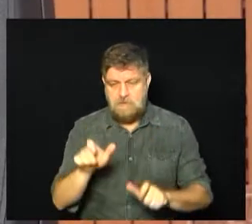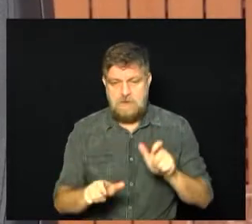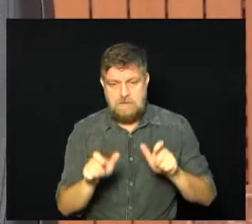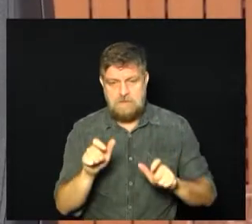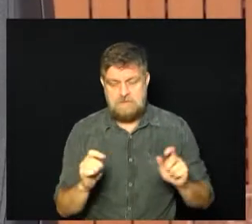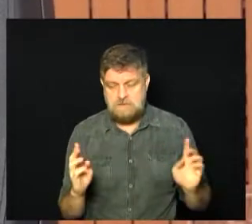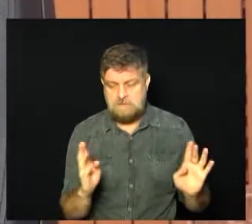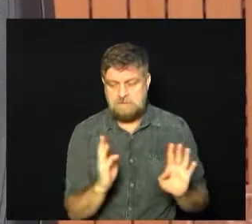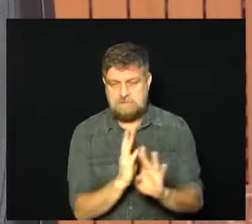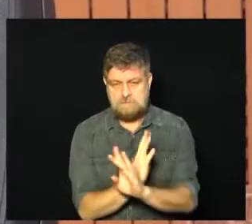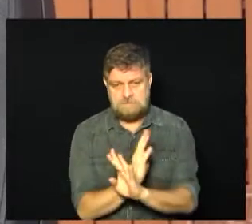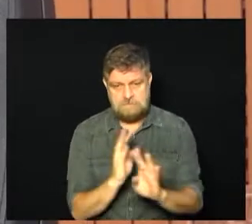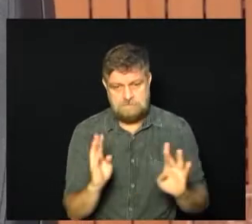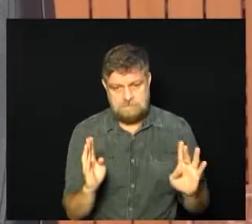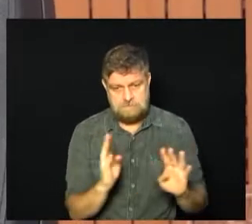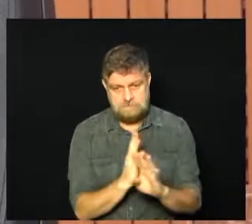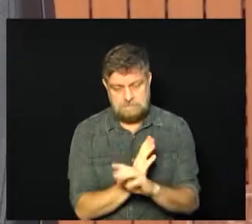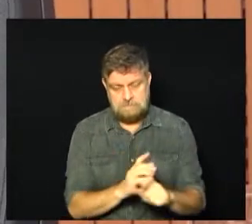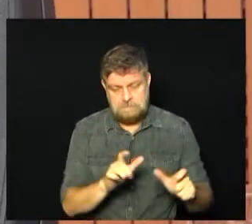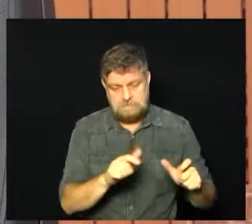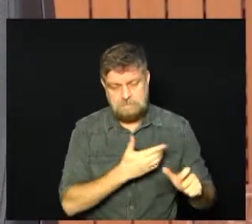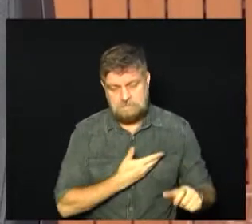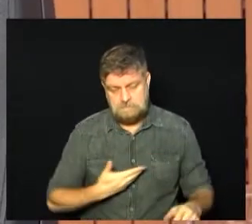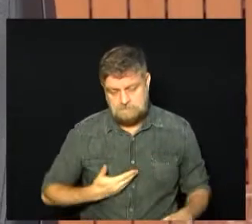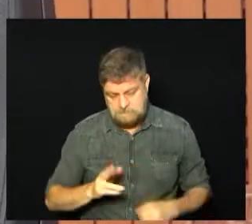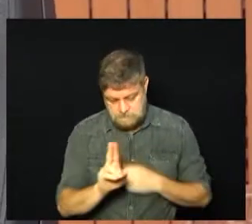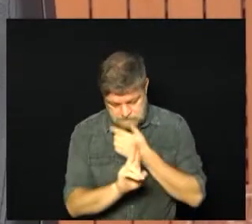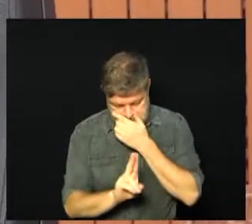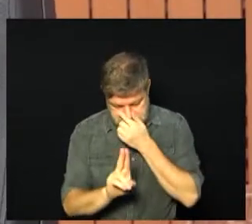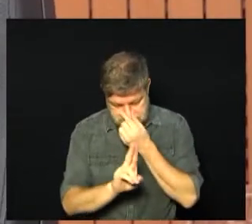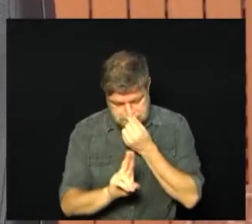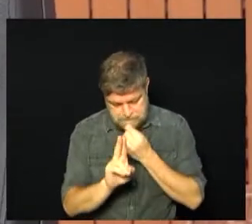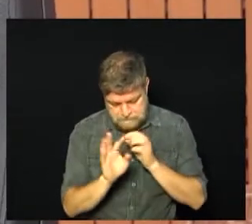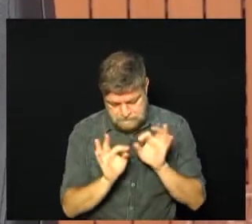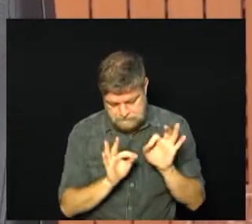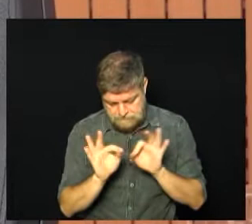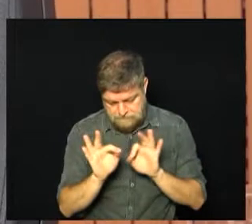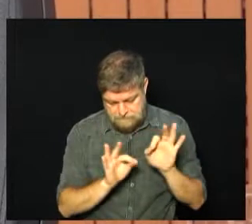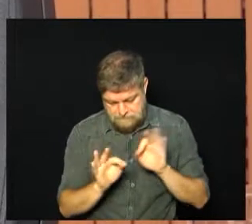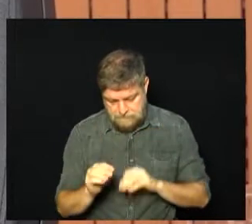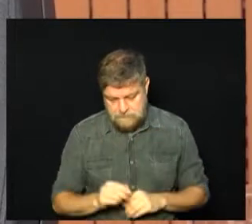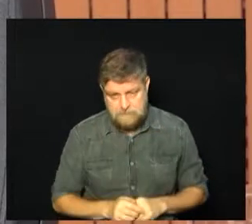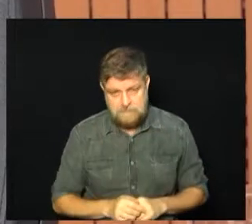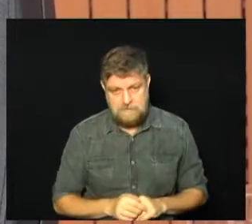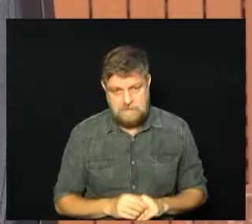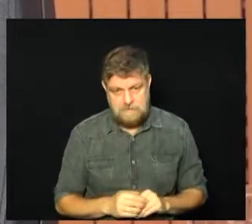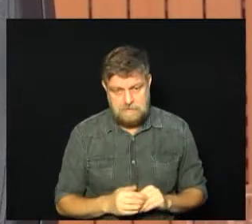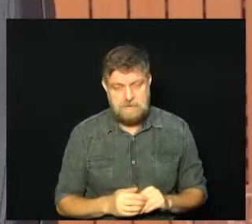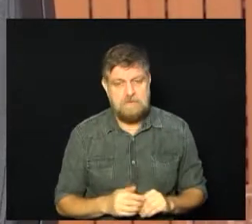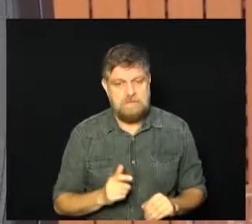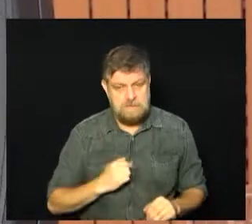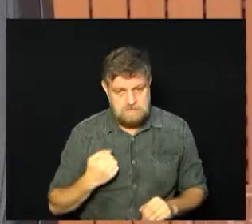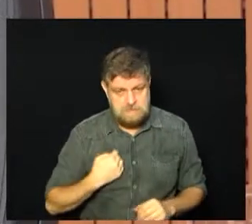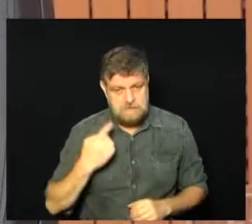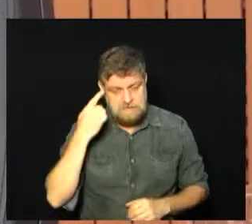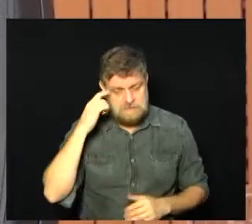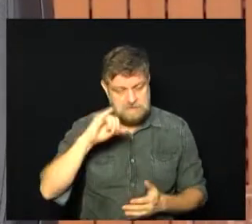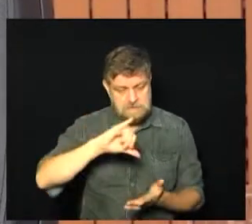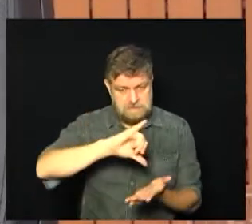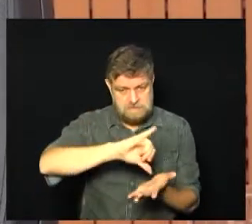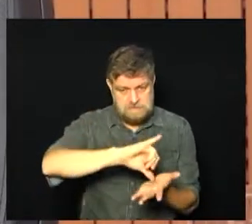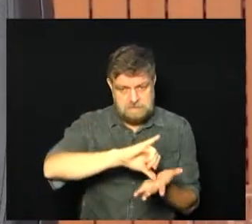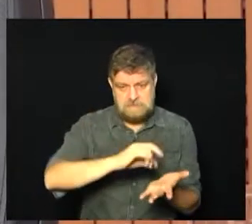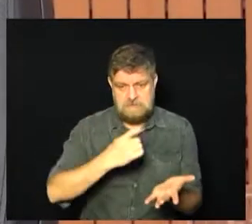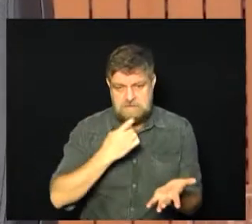esses espaços, né? E dentro de um projeto maior, né, que nós estamos discutindo, inclusive a requalificação do centro, né, com o